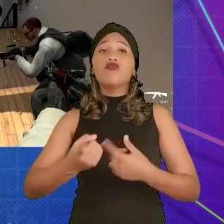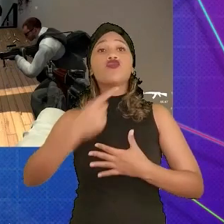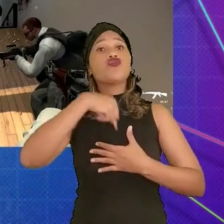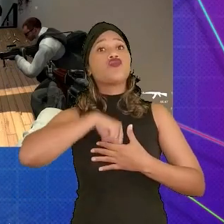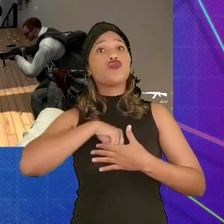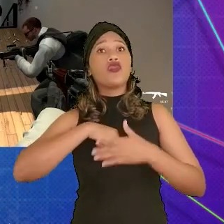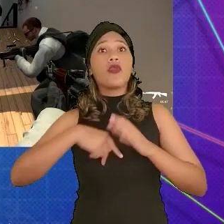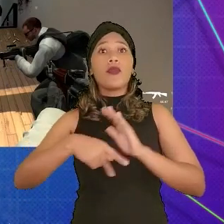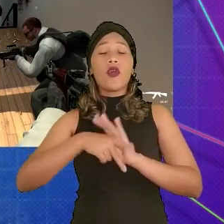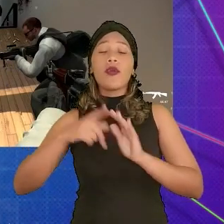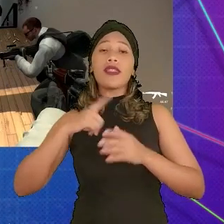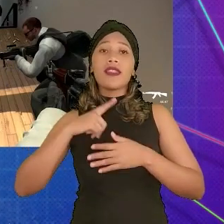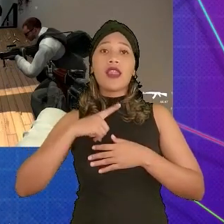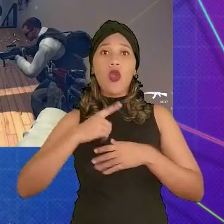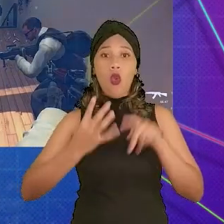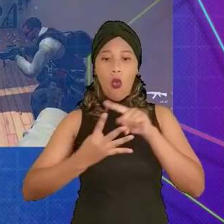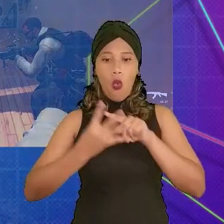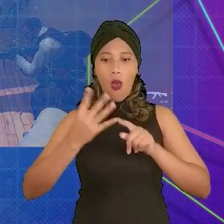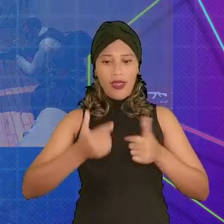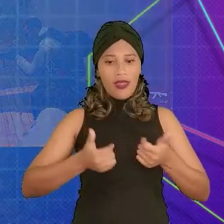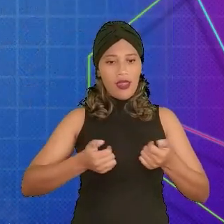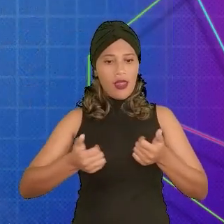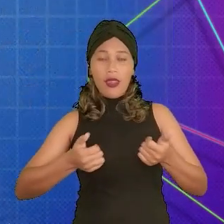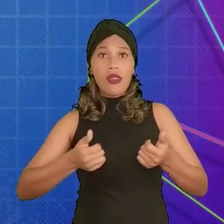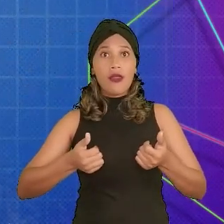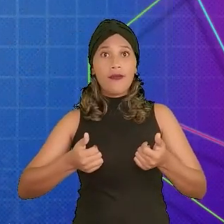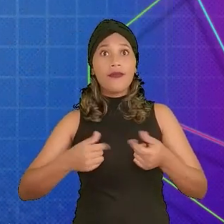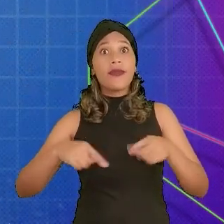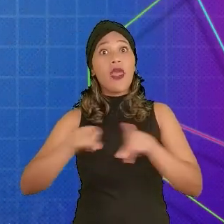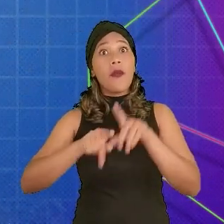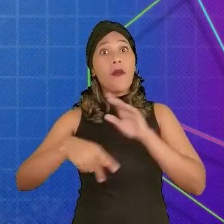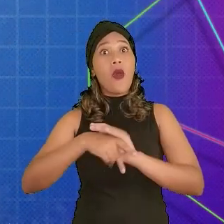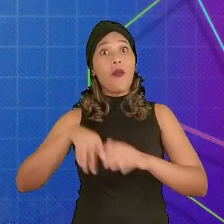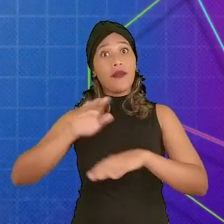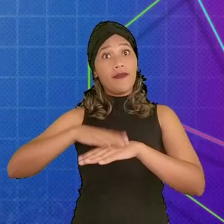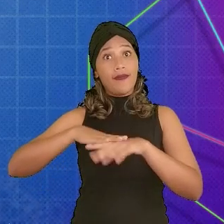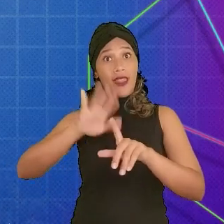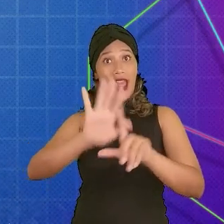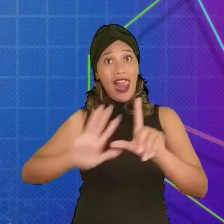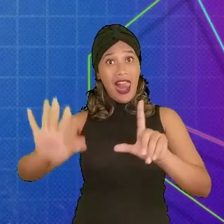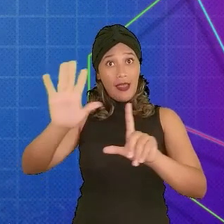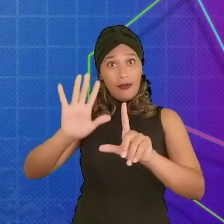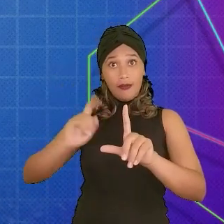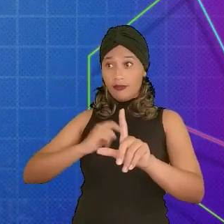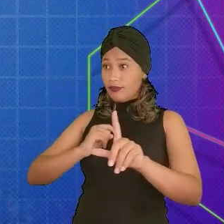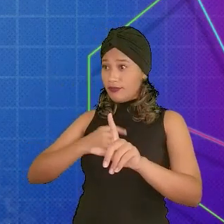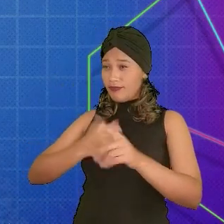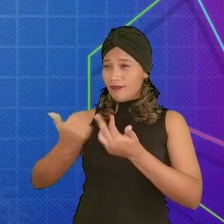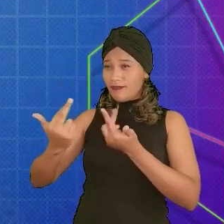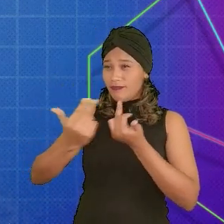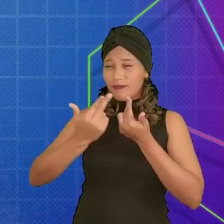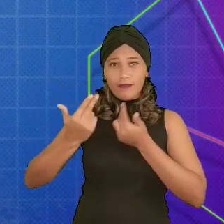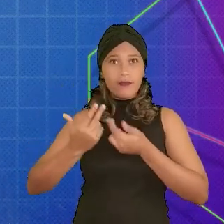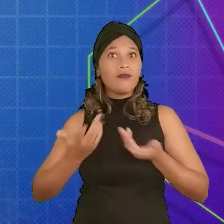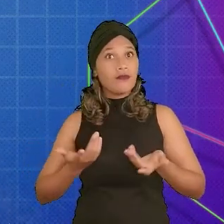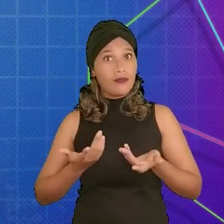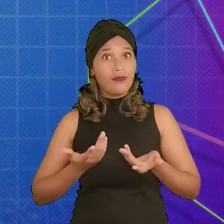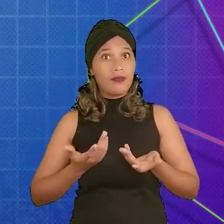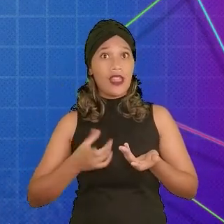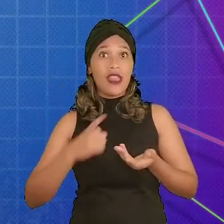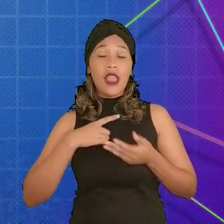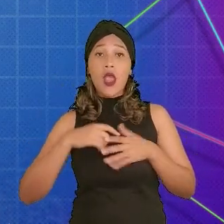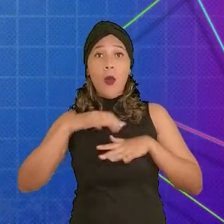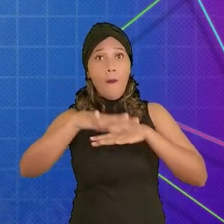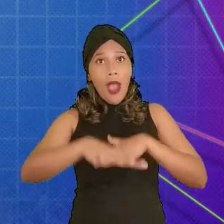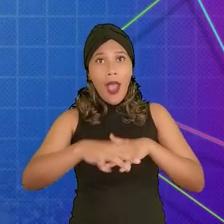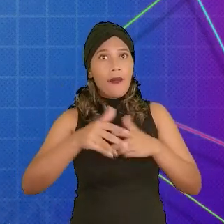intuitivo você usar essas 4 teclas para se movimentar. E ainda, a própria tela do jogo tem muitas similaridades, com bússola